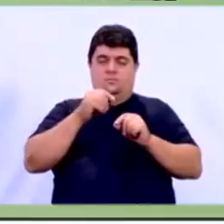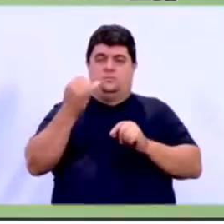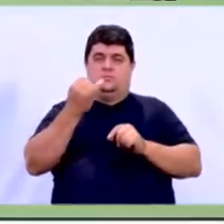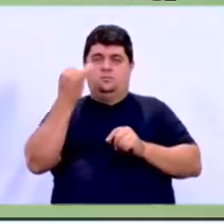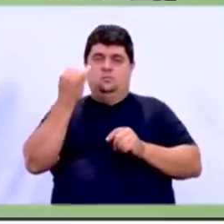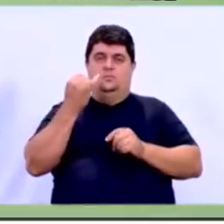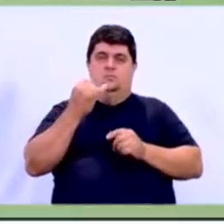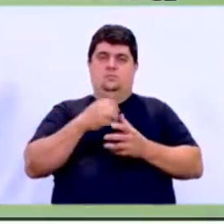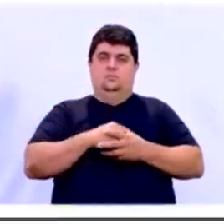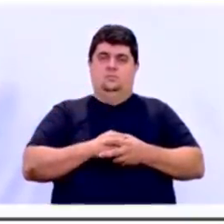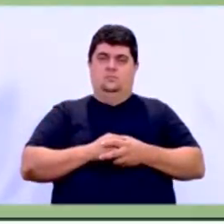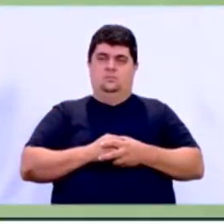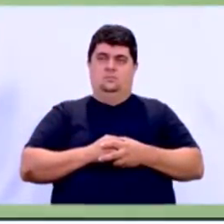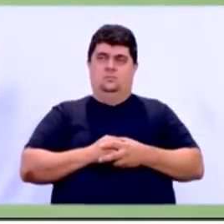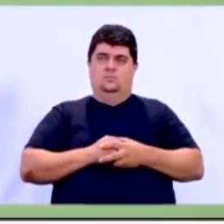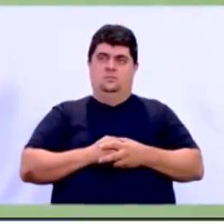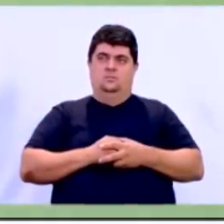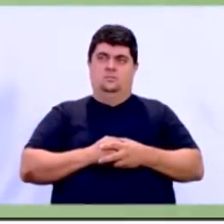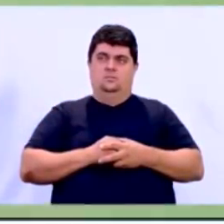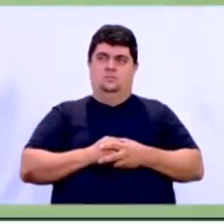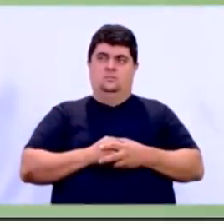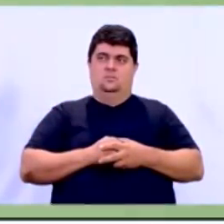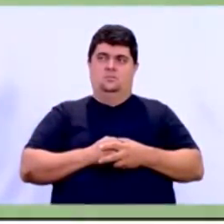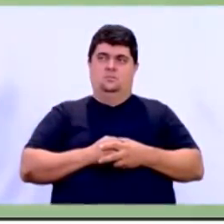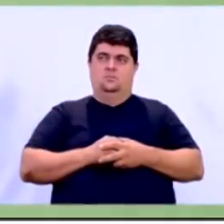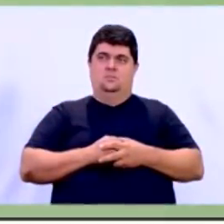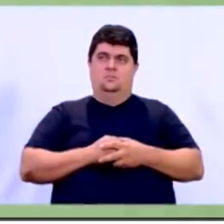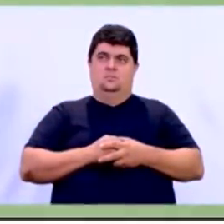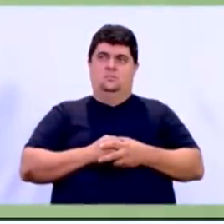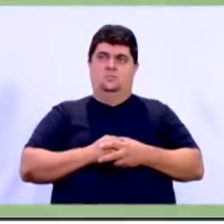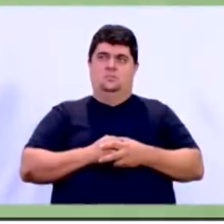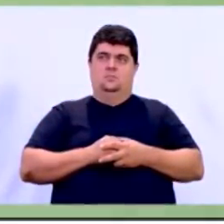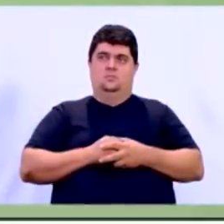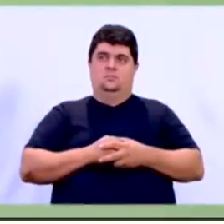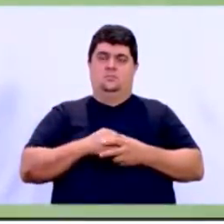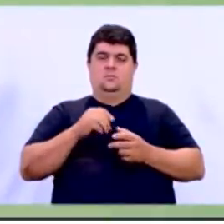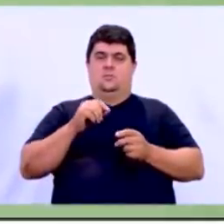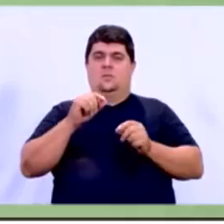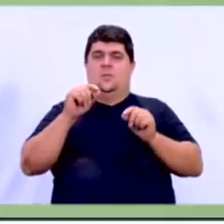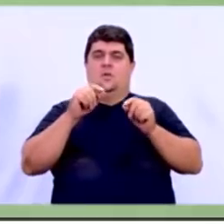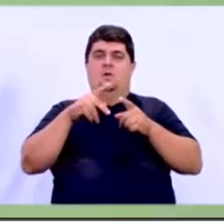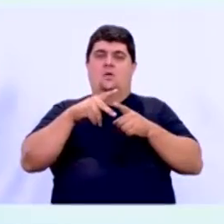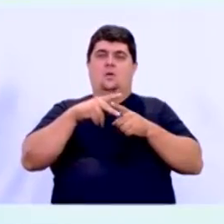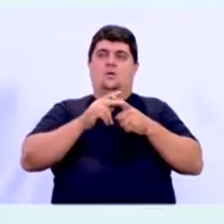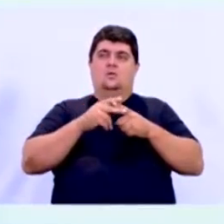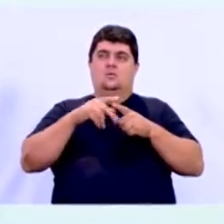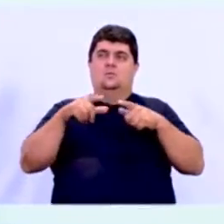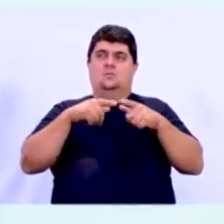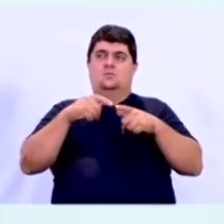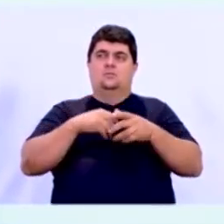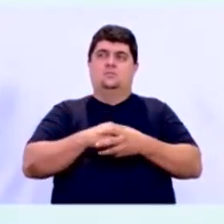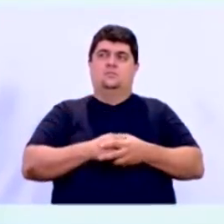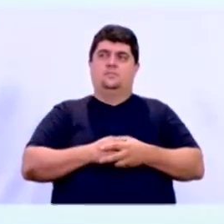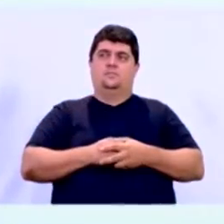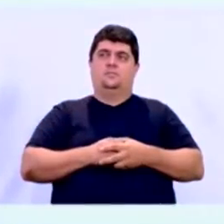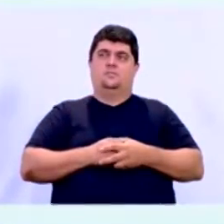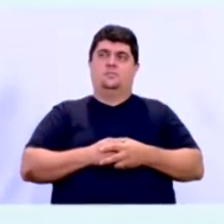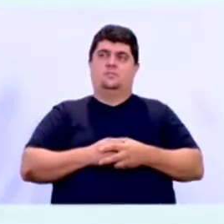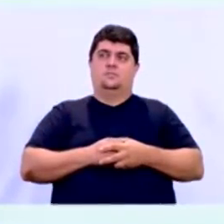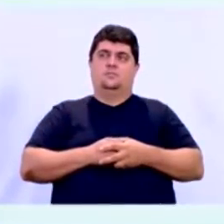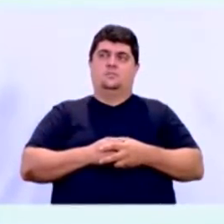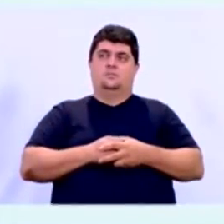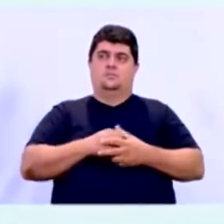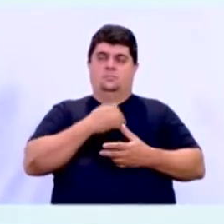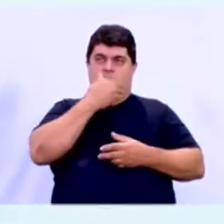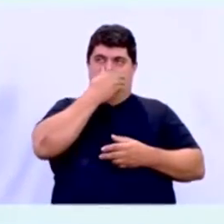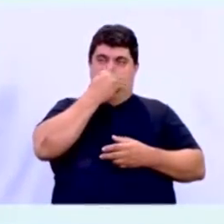em relação a que produto ou serviço oferecer. Certo? Então, já podemos ir para a